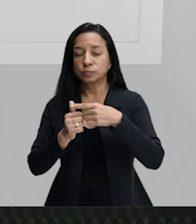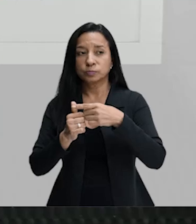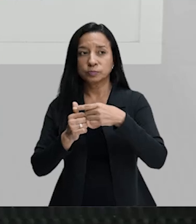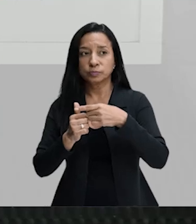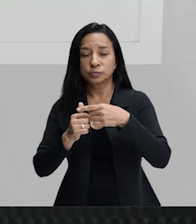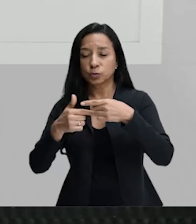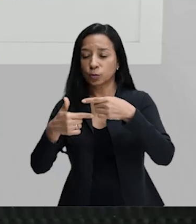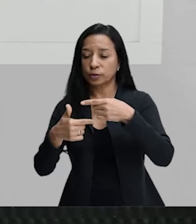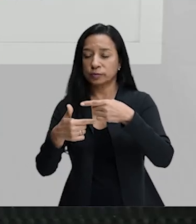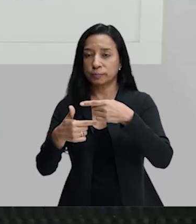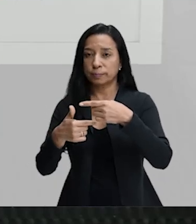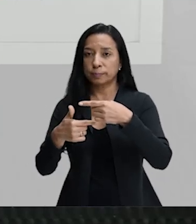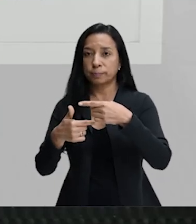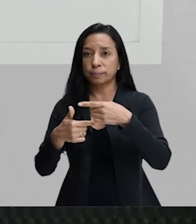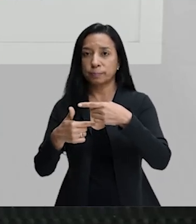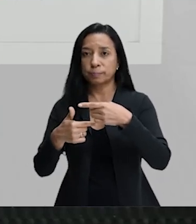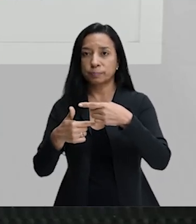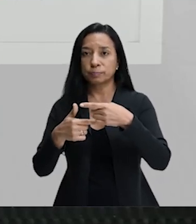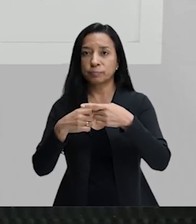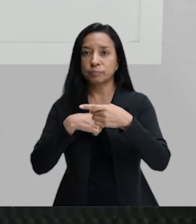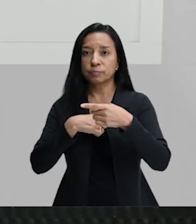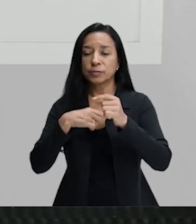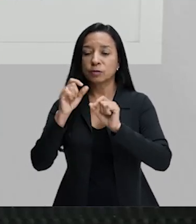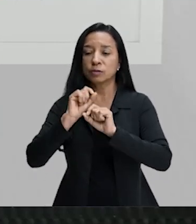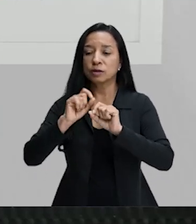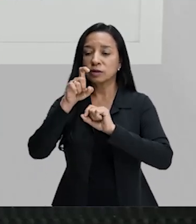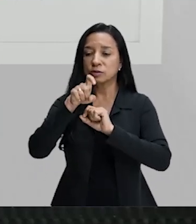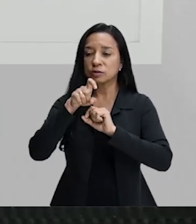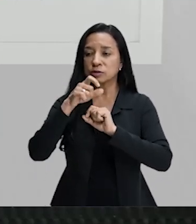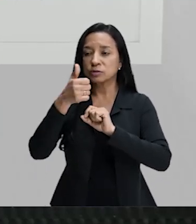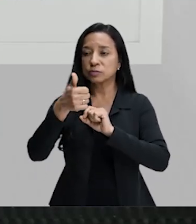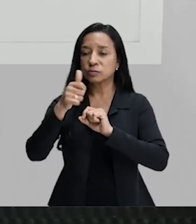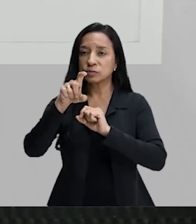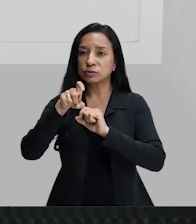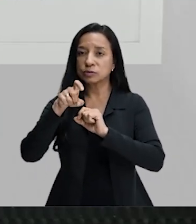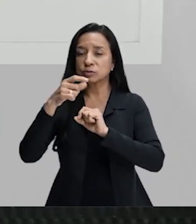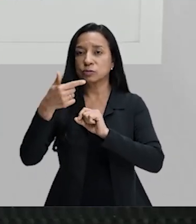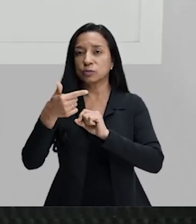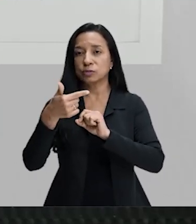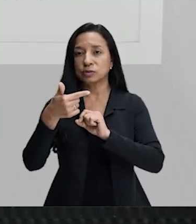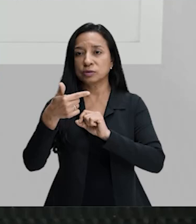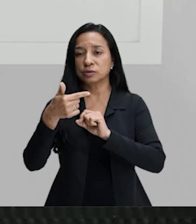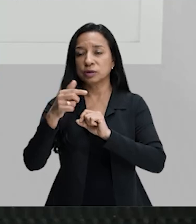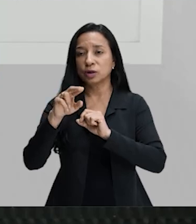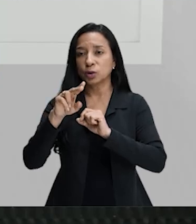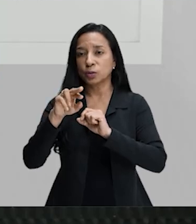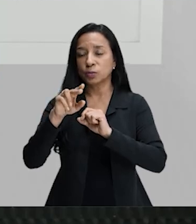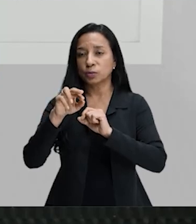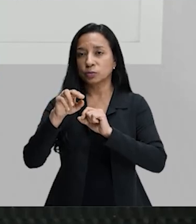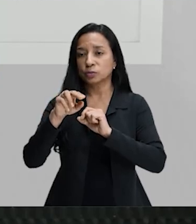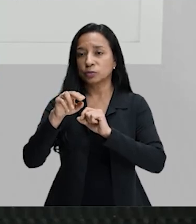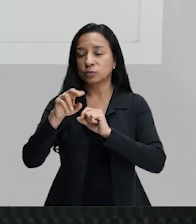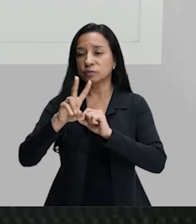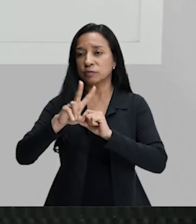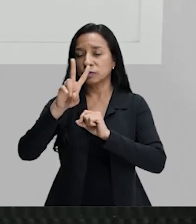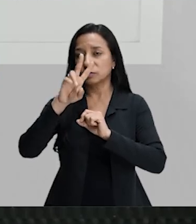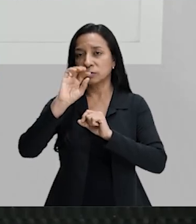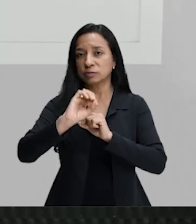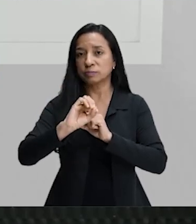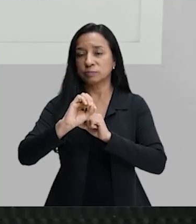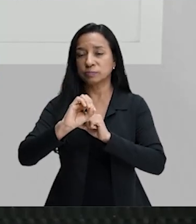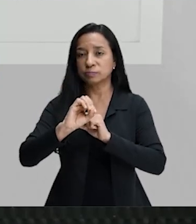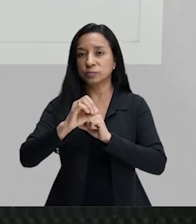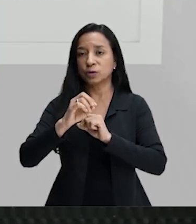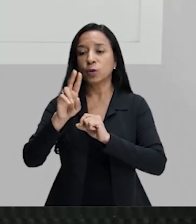2. Beleza? Aí nós temos aqui x1 e x2, né? As duas raízes, que você vai usar o